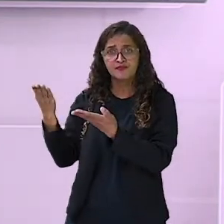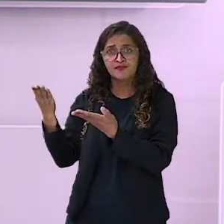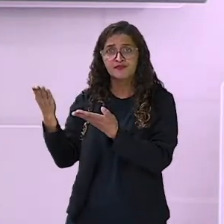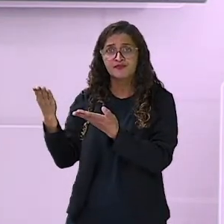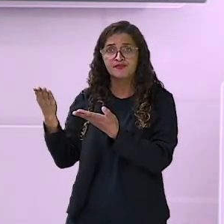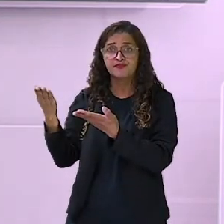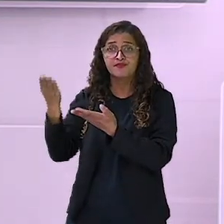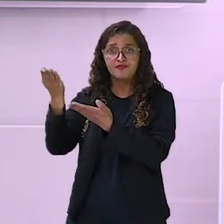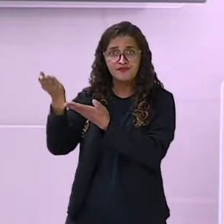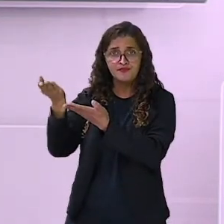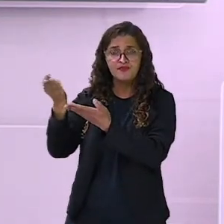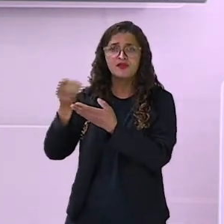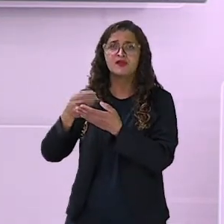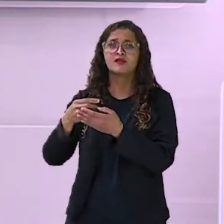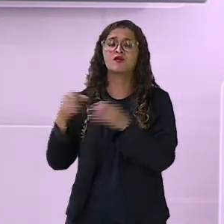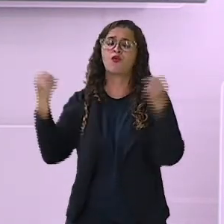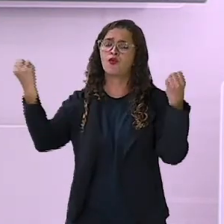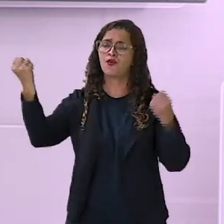de bens